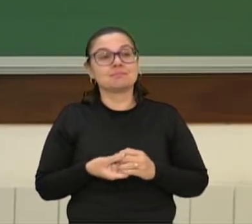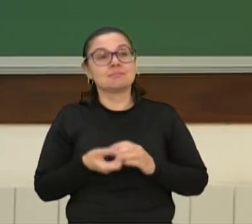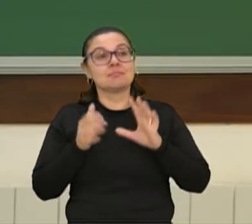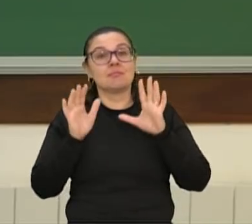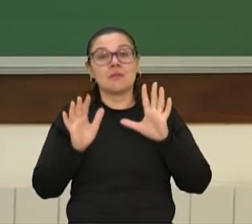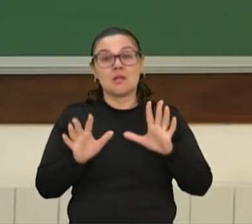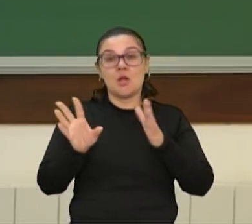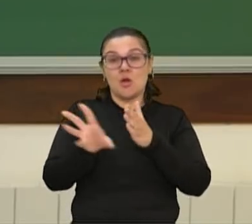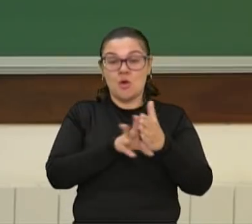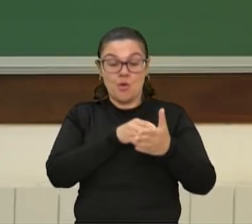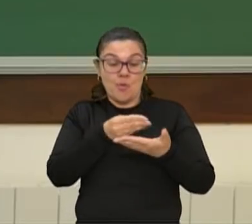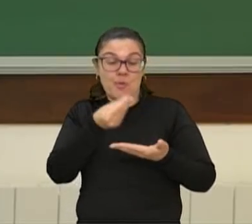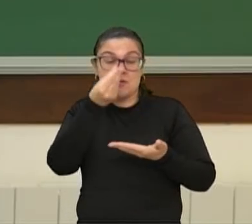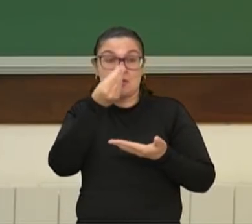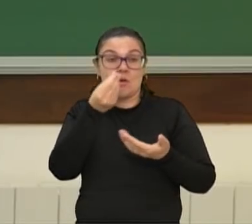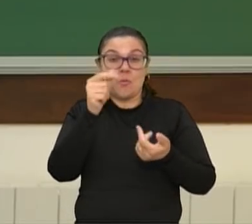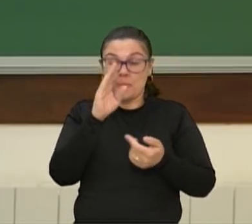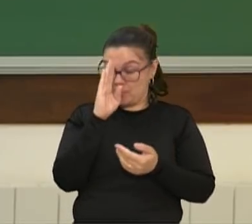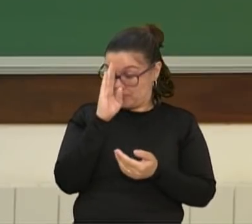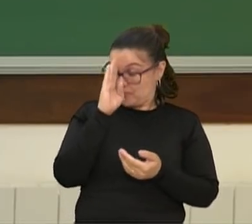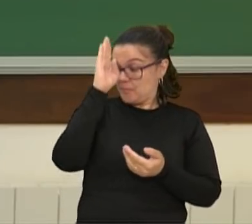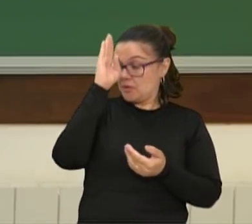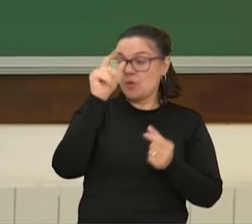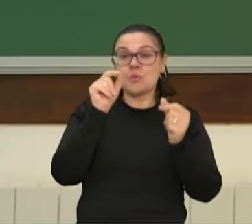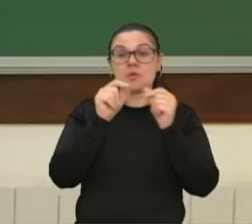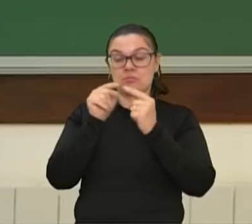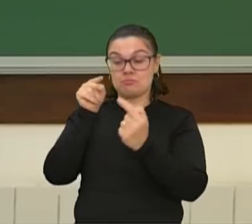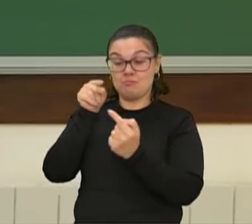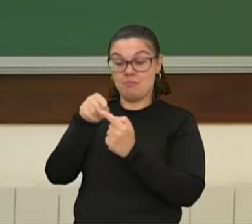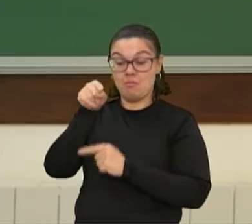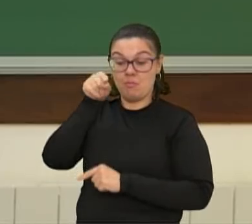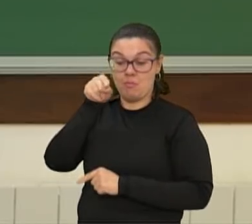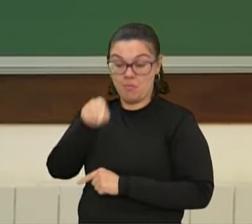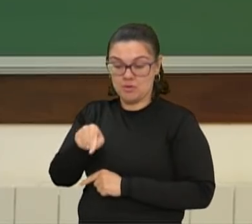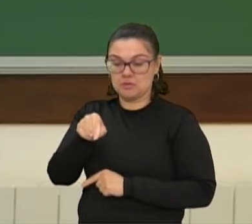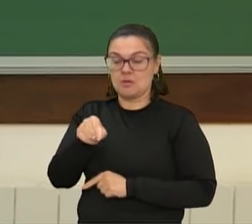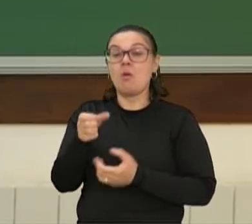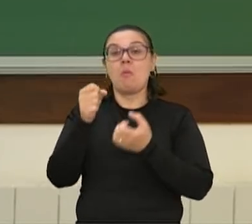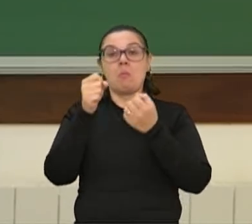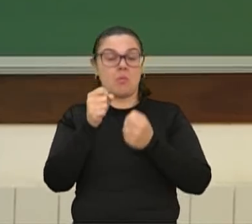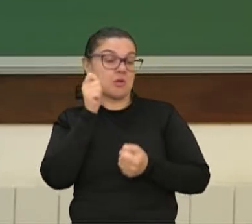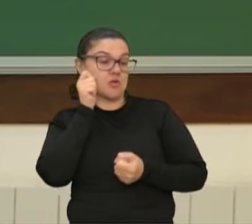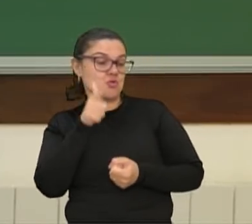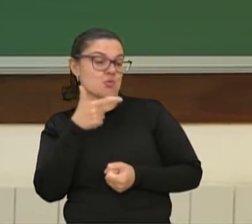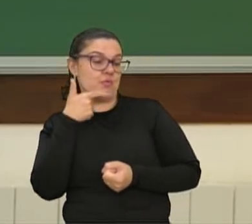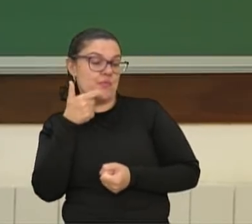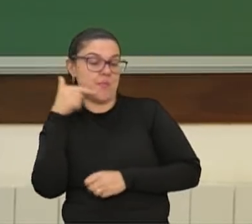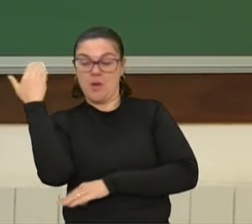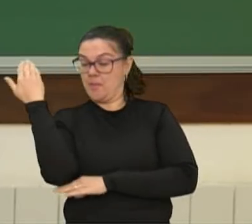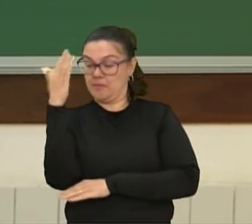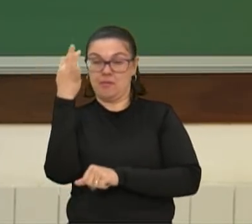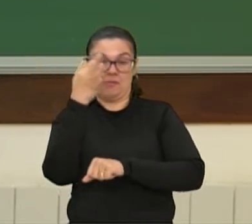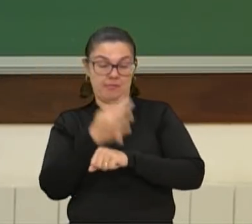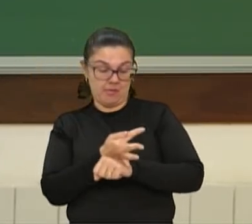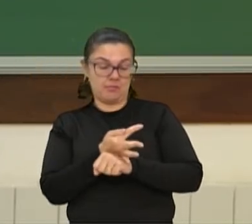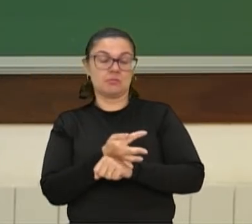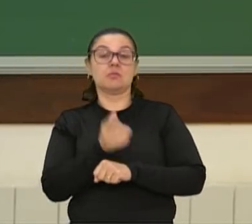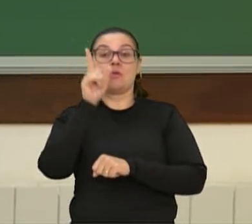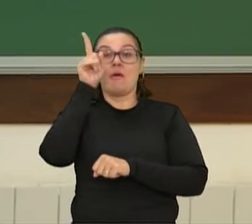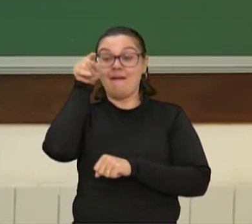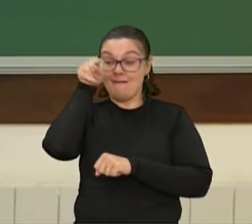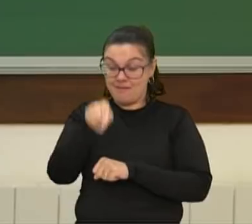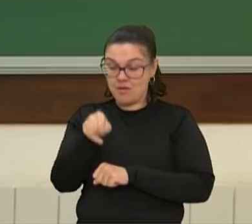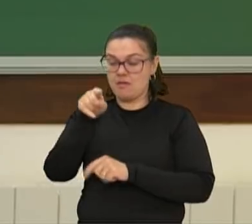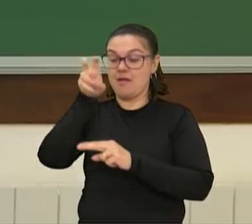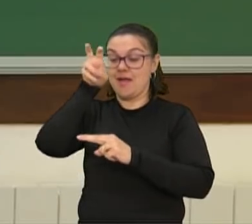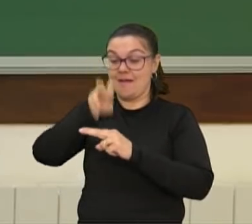não essenciais. O essencial é aquilo que identifica, que mesmo que seja uma cadeira azul, vermelha, de madeira, de ferro, eu chamo, isso